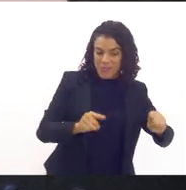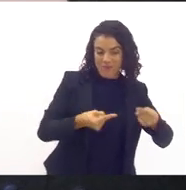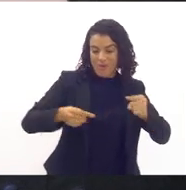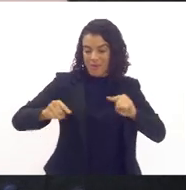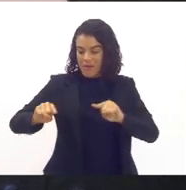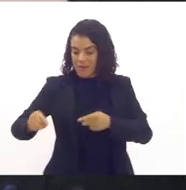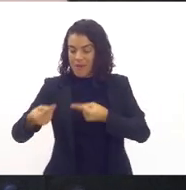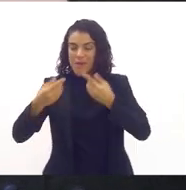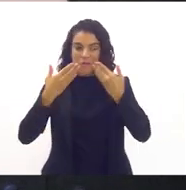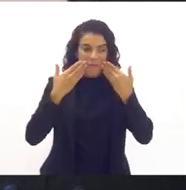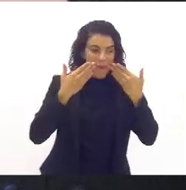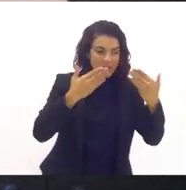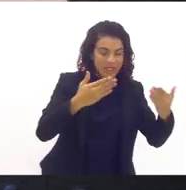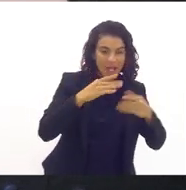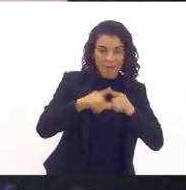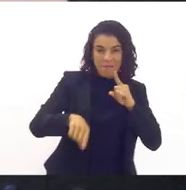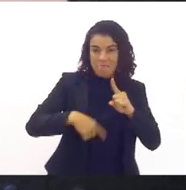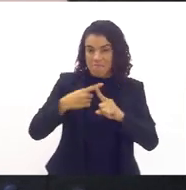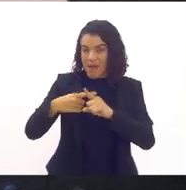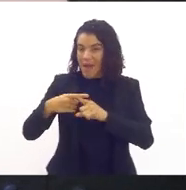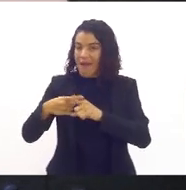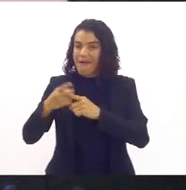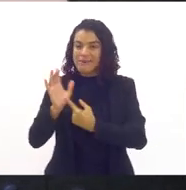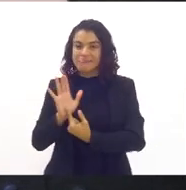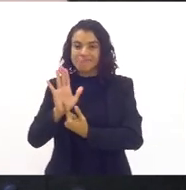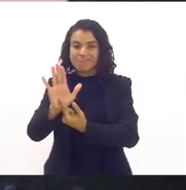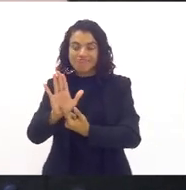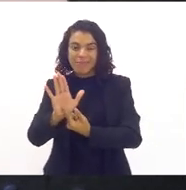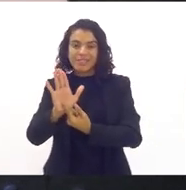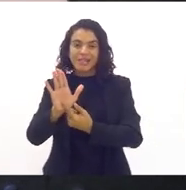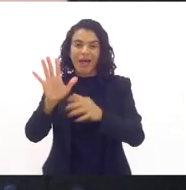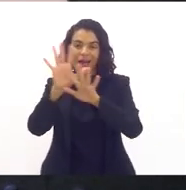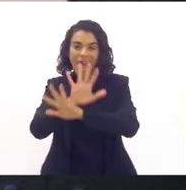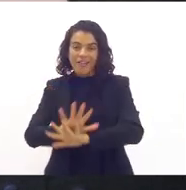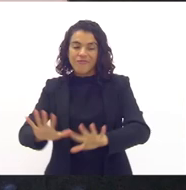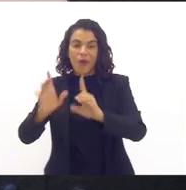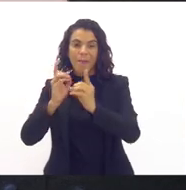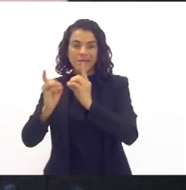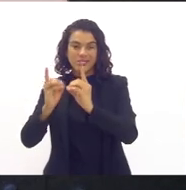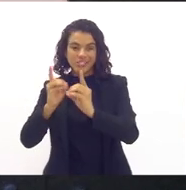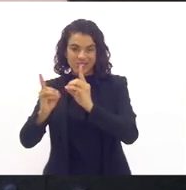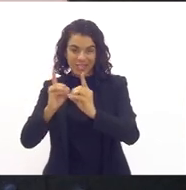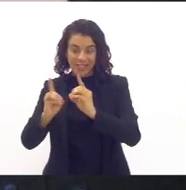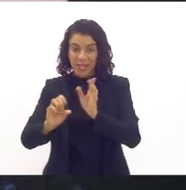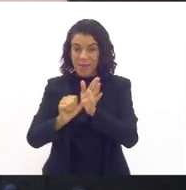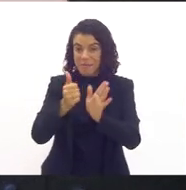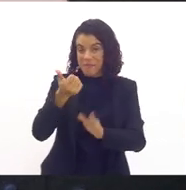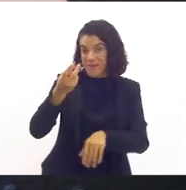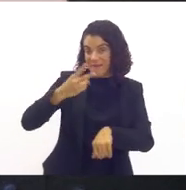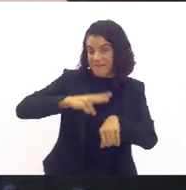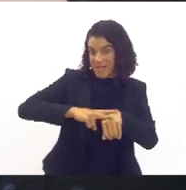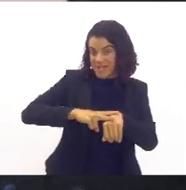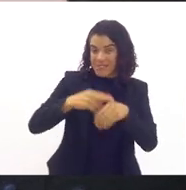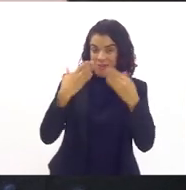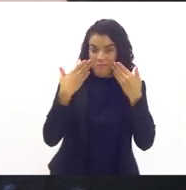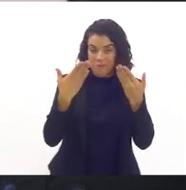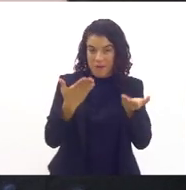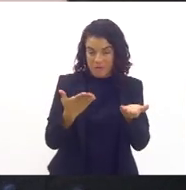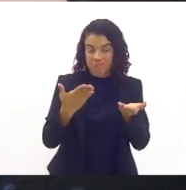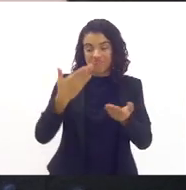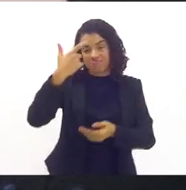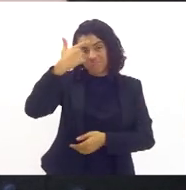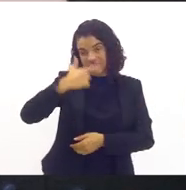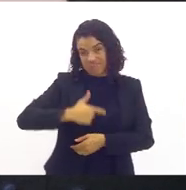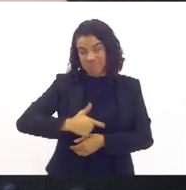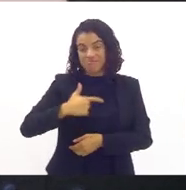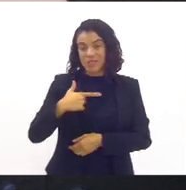fazer isso de uma maneira didática para que todos possam entender, que as dúvidas sejam sanadas. É a minha primeira vez nessa exposição, então, assim, me cerco aqui